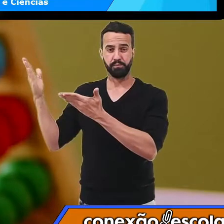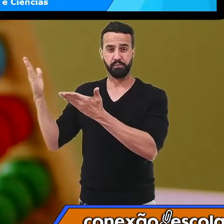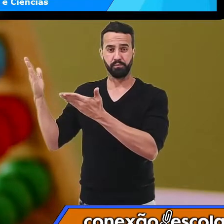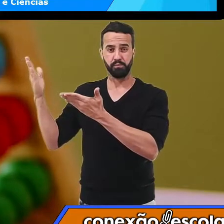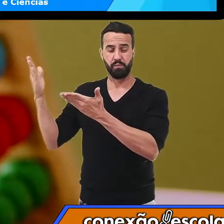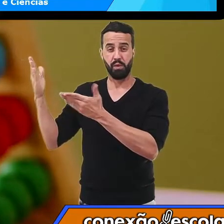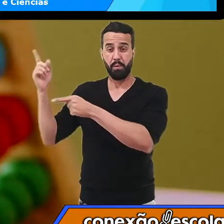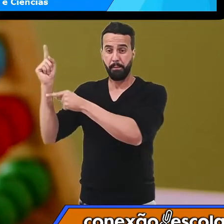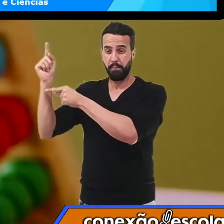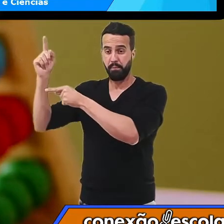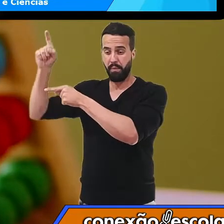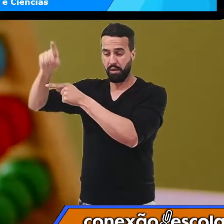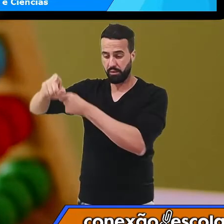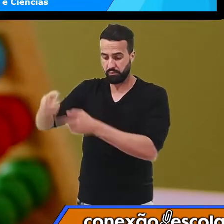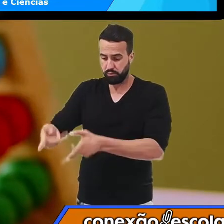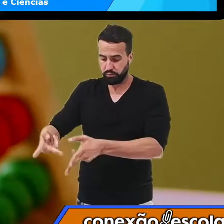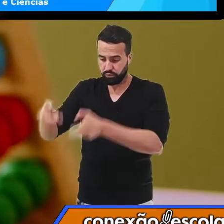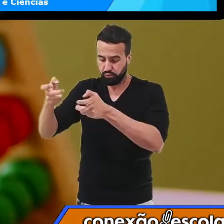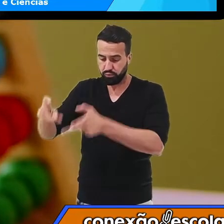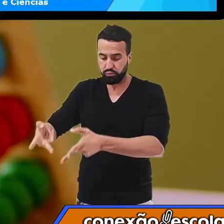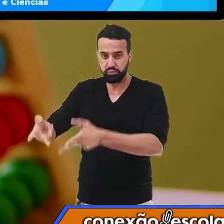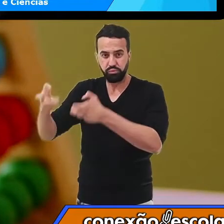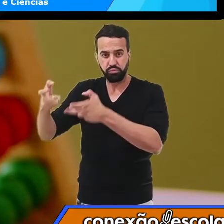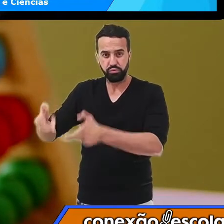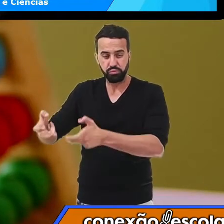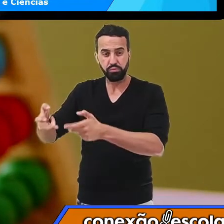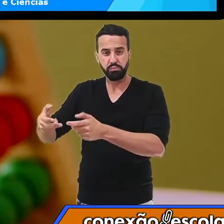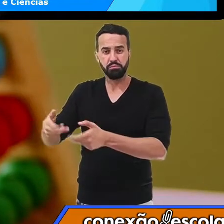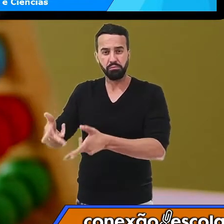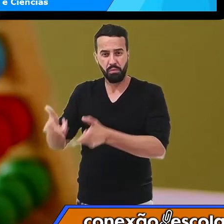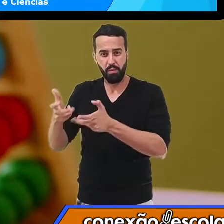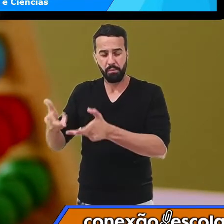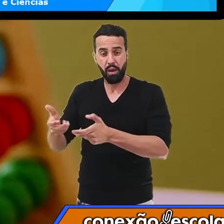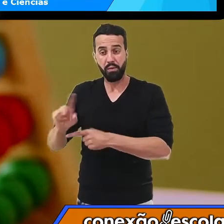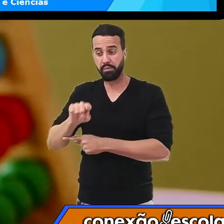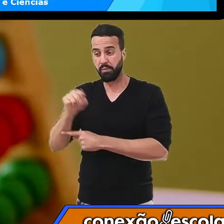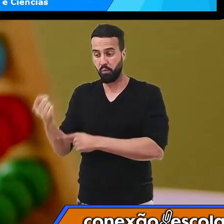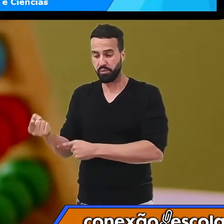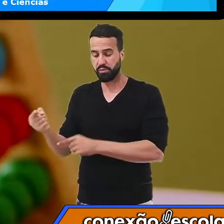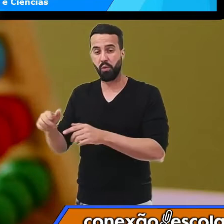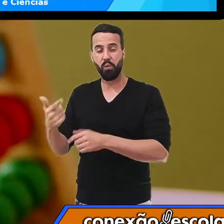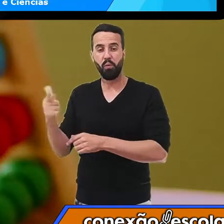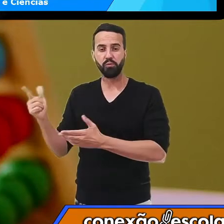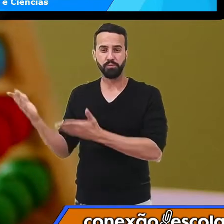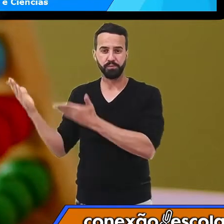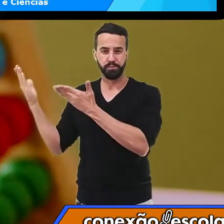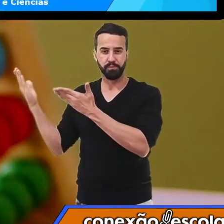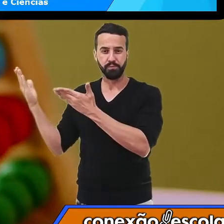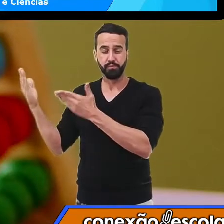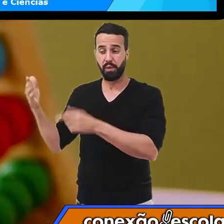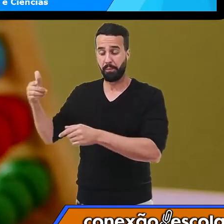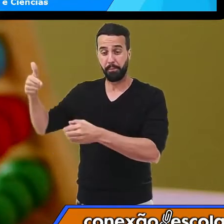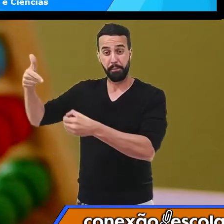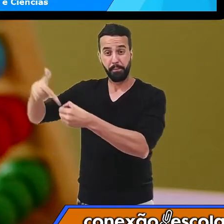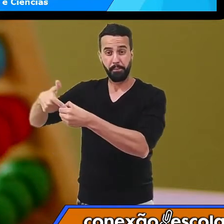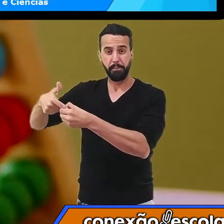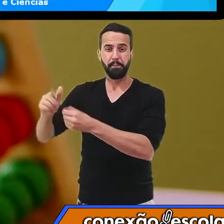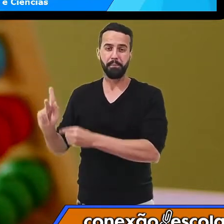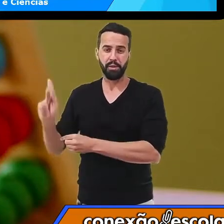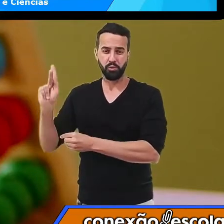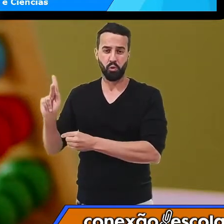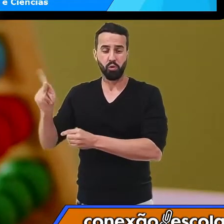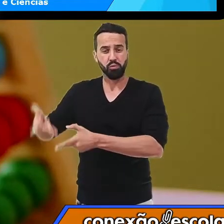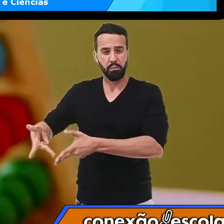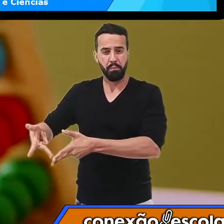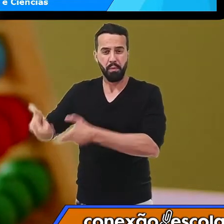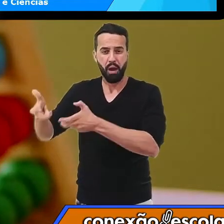de ferro. E na segunda imagem, nós temos aí uma plataforma de retirada de petróleo. Ambas, no caso,